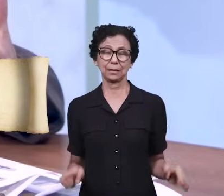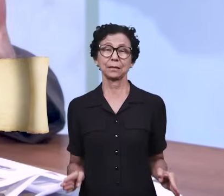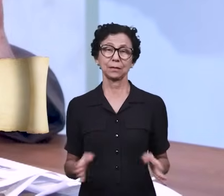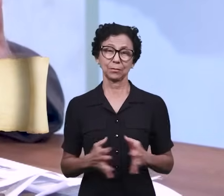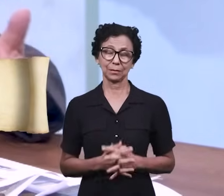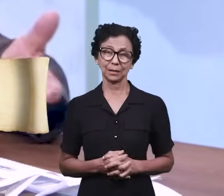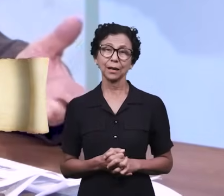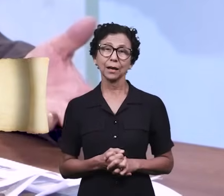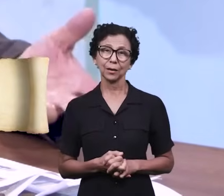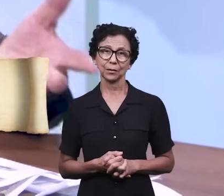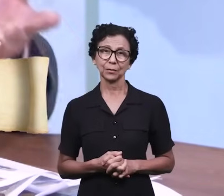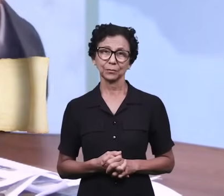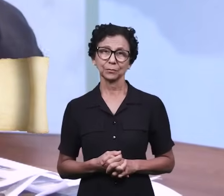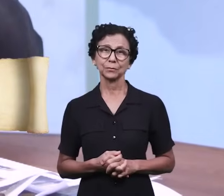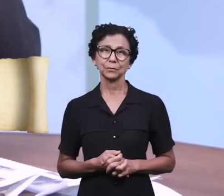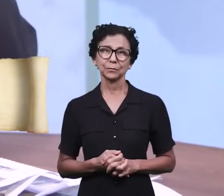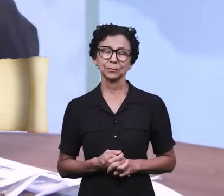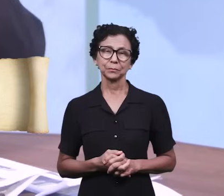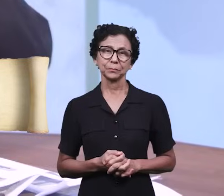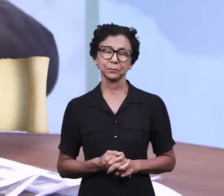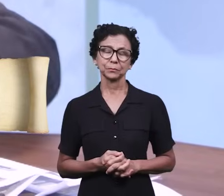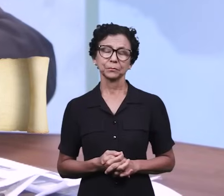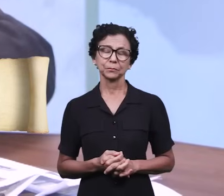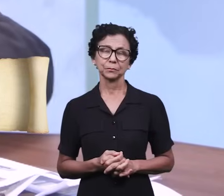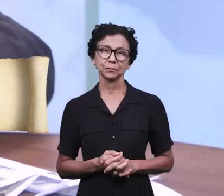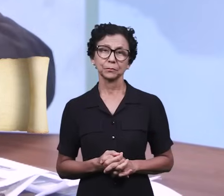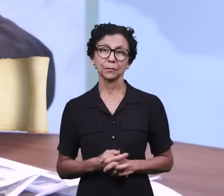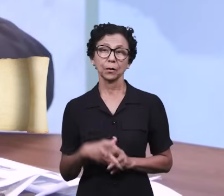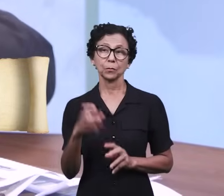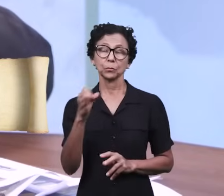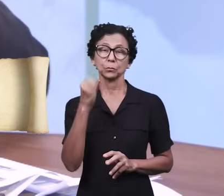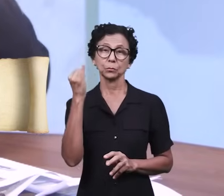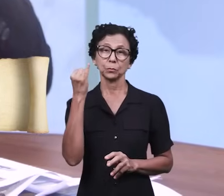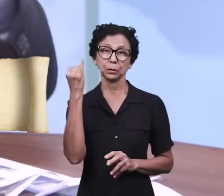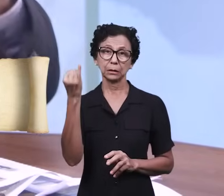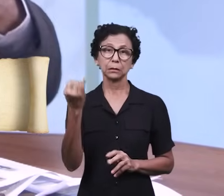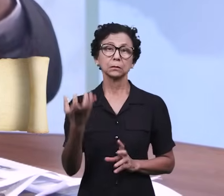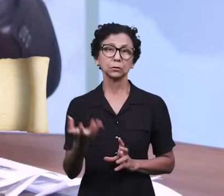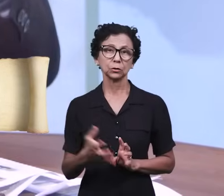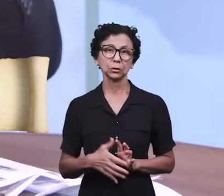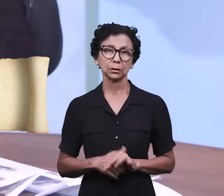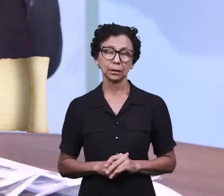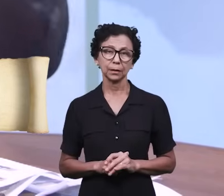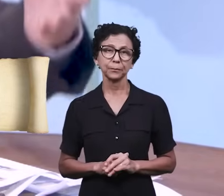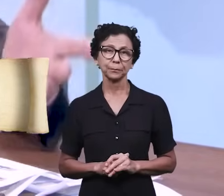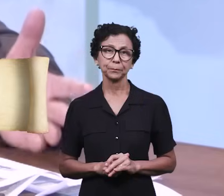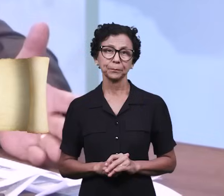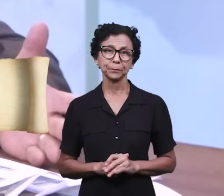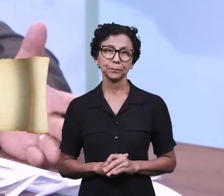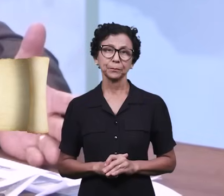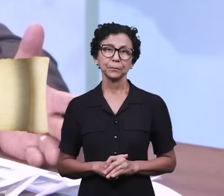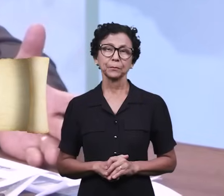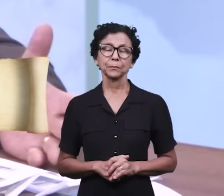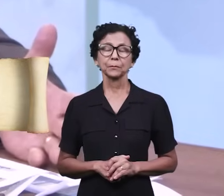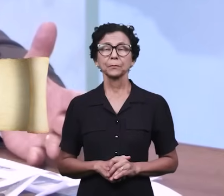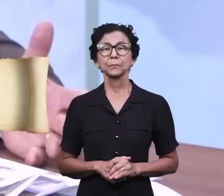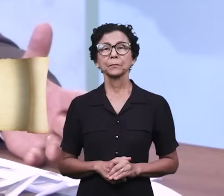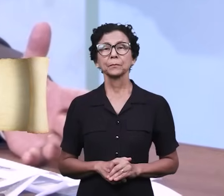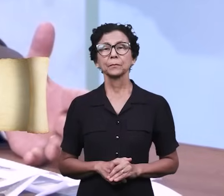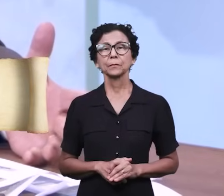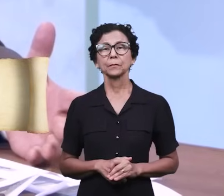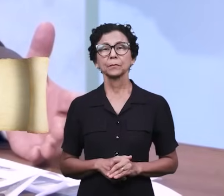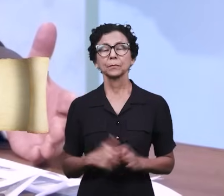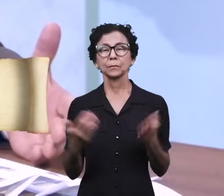na verdade, o Senhor Jesus morreu por todos os nossos pecados e o perdão dele é superior a todas as coisas. E